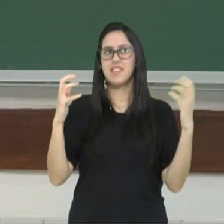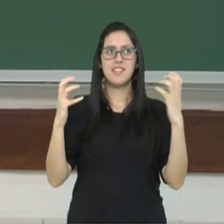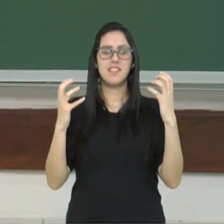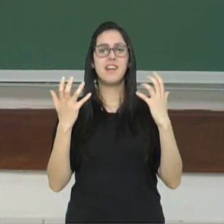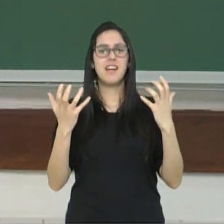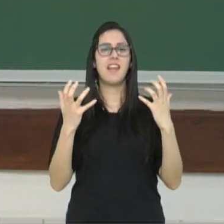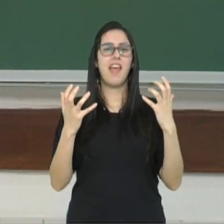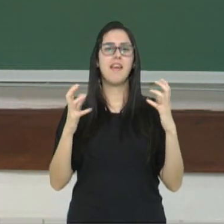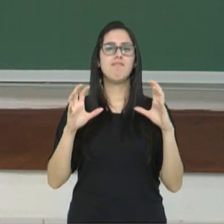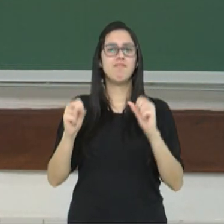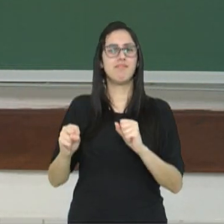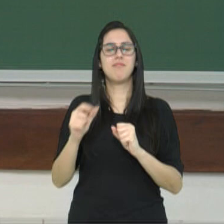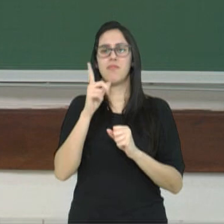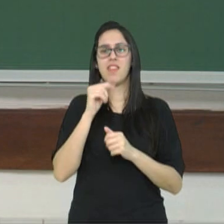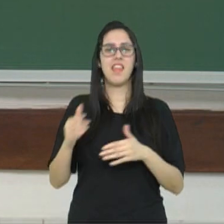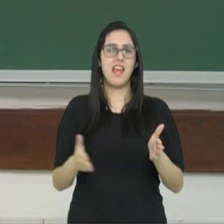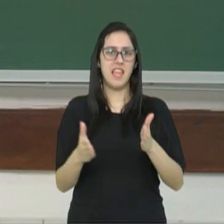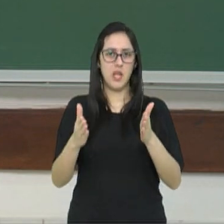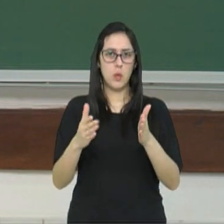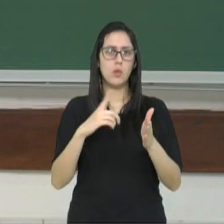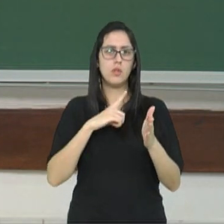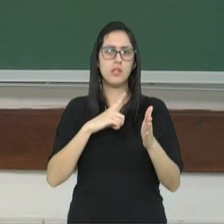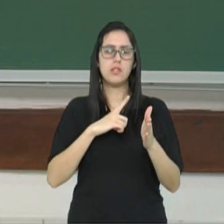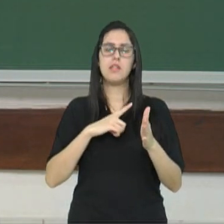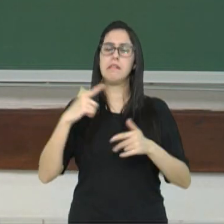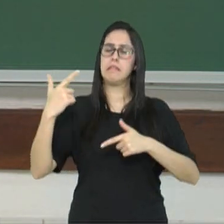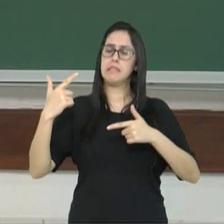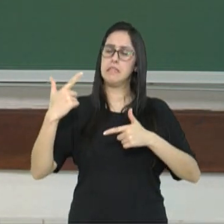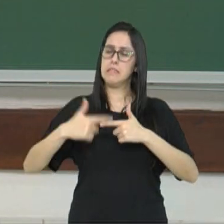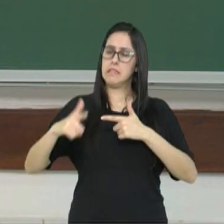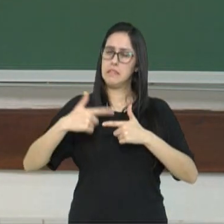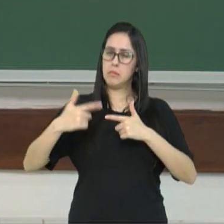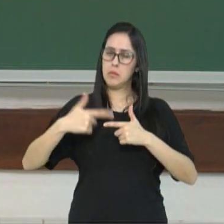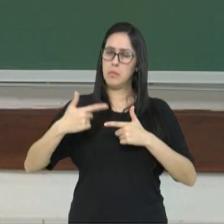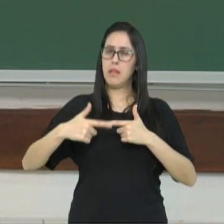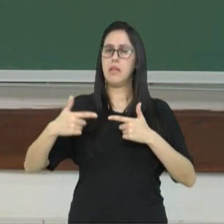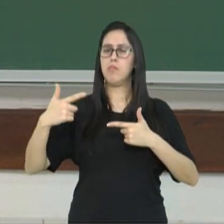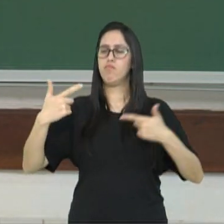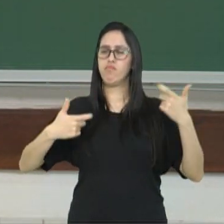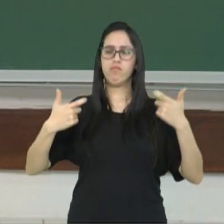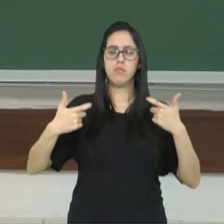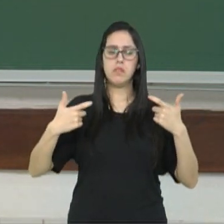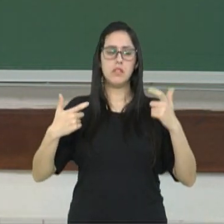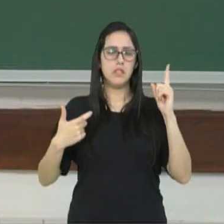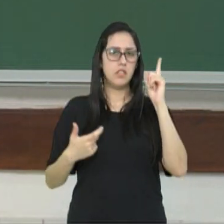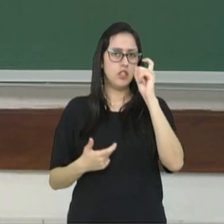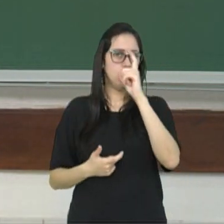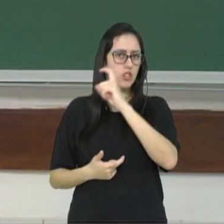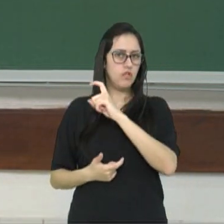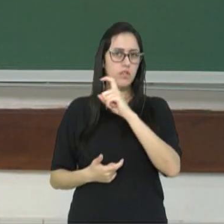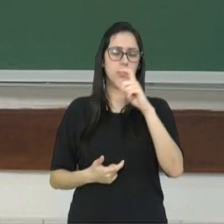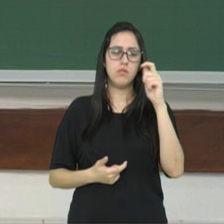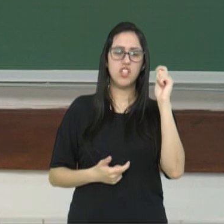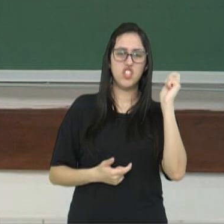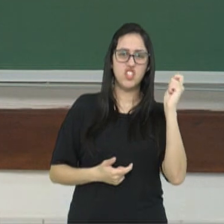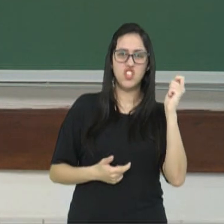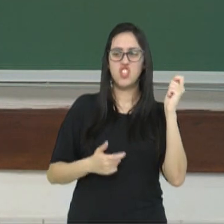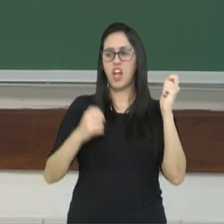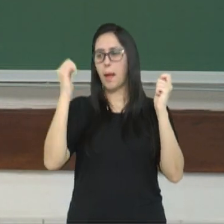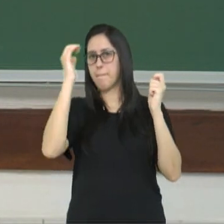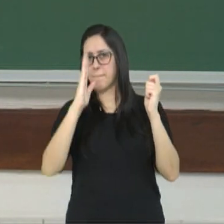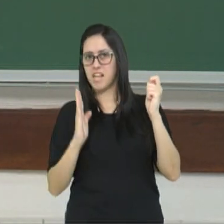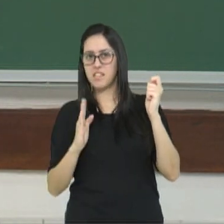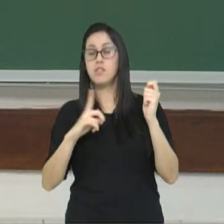o rio. E sempre foi, então, um palco entre conflitos entre o Brasil e a Argentina. Vários pequenos conflitos de